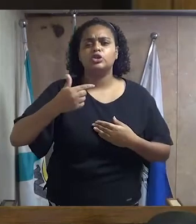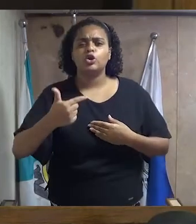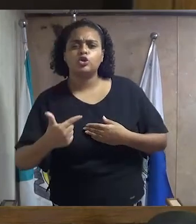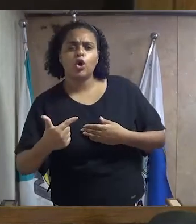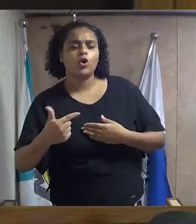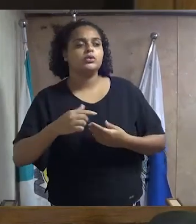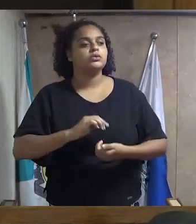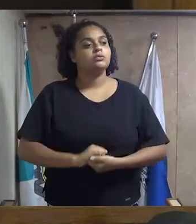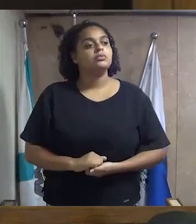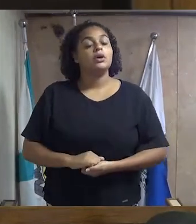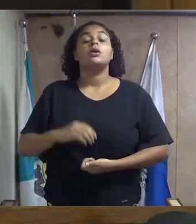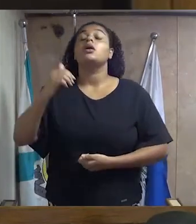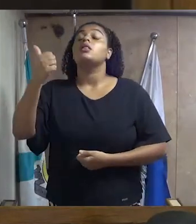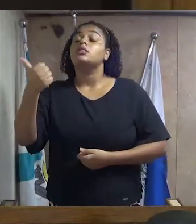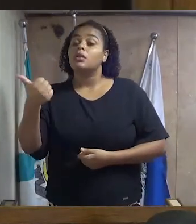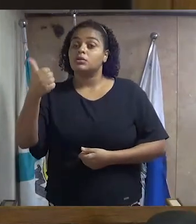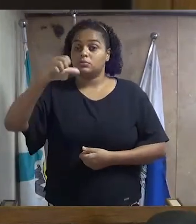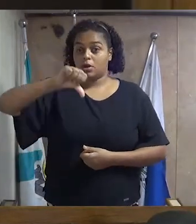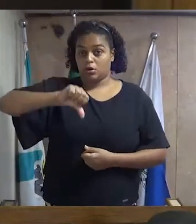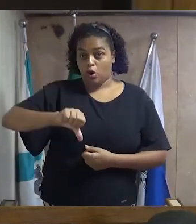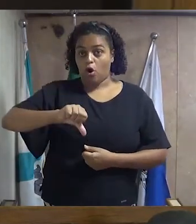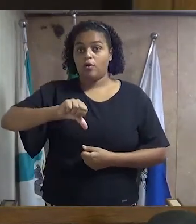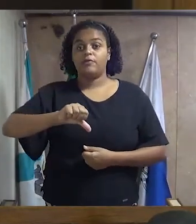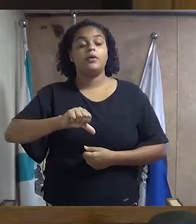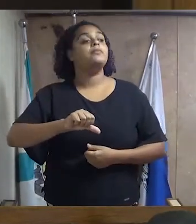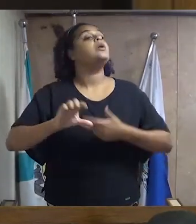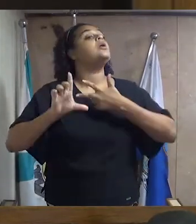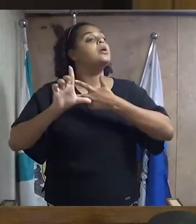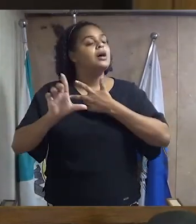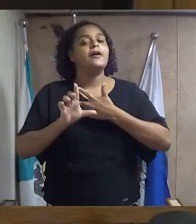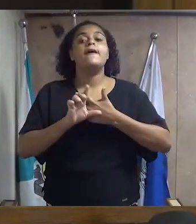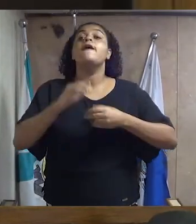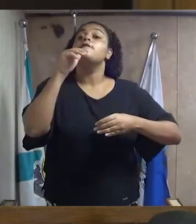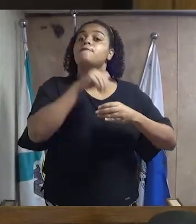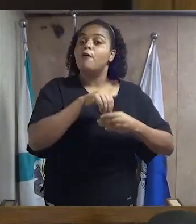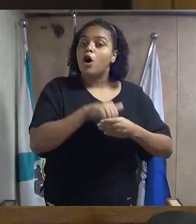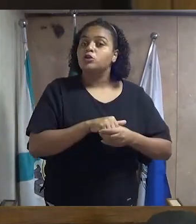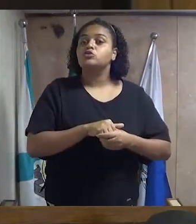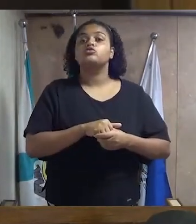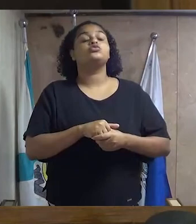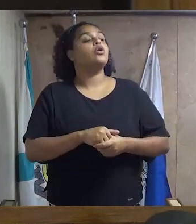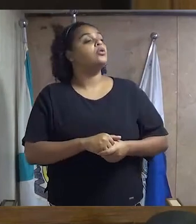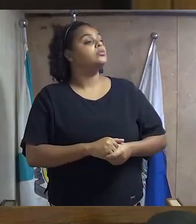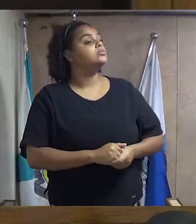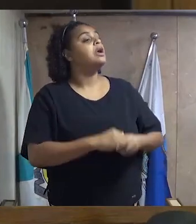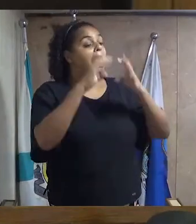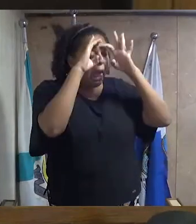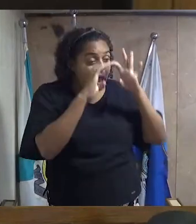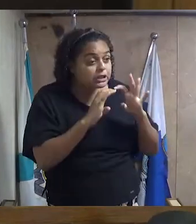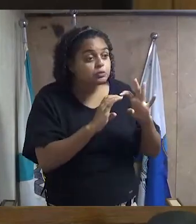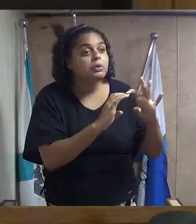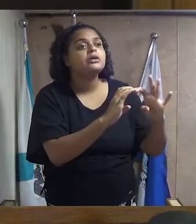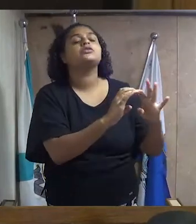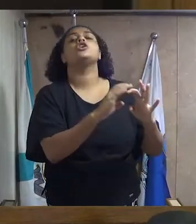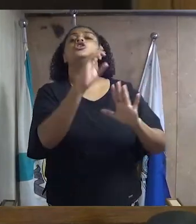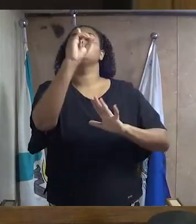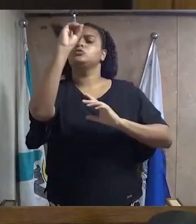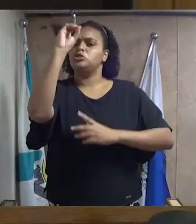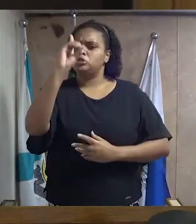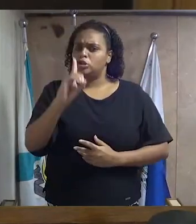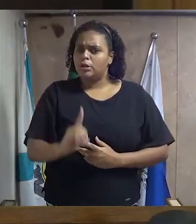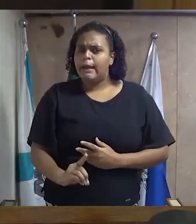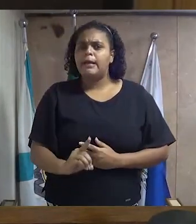na 19ª legislatura, fomos eleitos pelo voto popular, respeitando todo o Estado Democrático de Direito, e